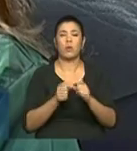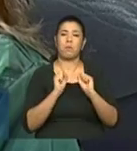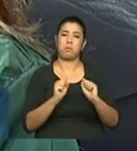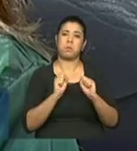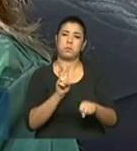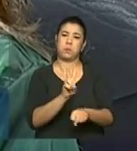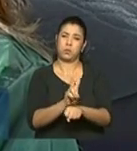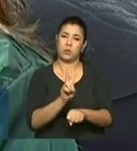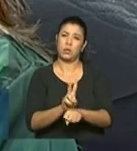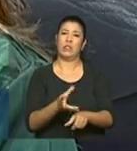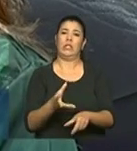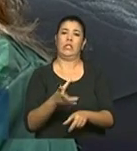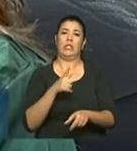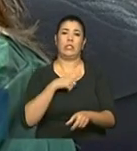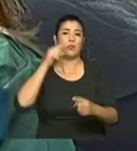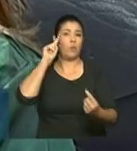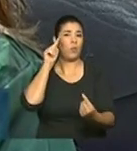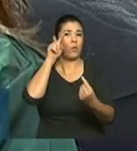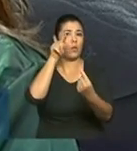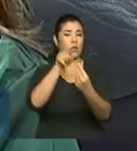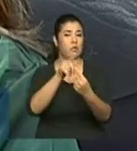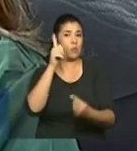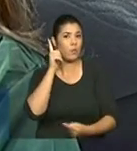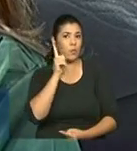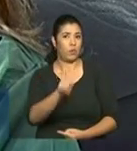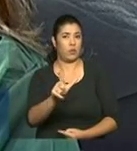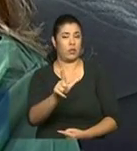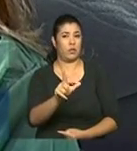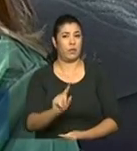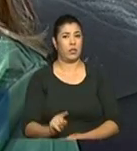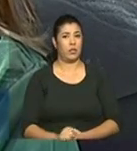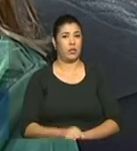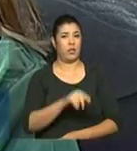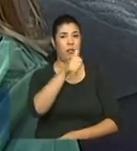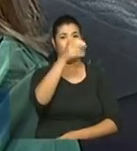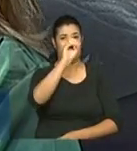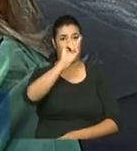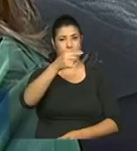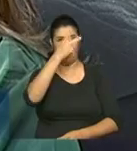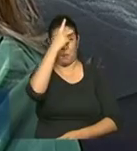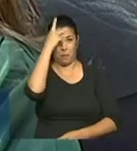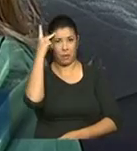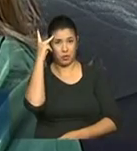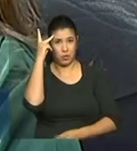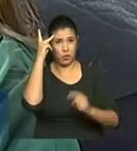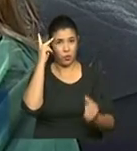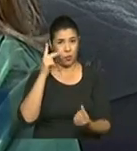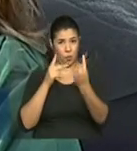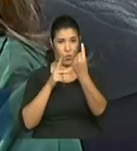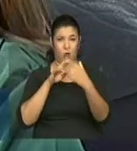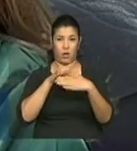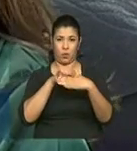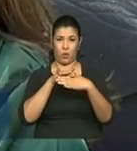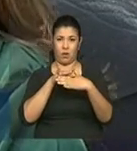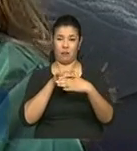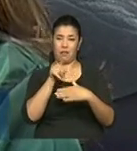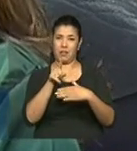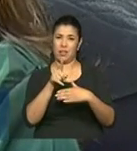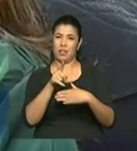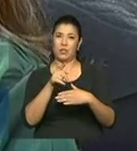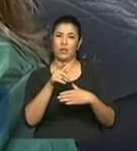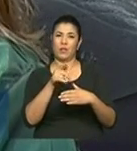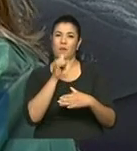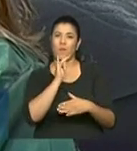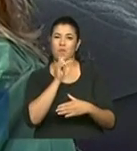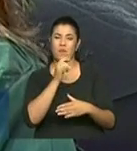certamente, no momento que alcançarmos esse menos de um caso para 10 mil habitantes, não haverá retrocesso nesse